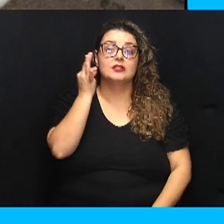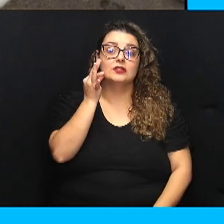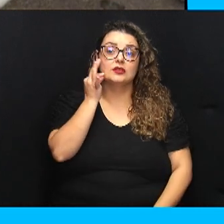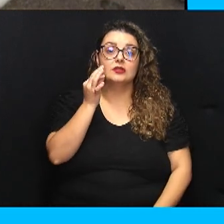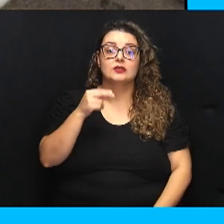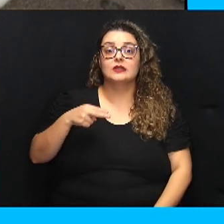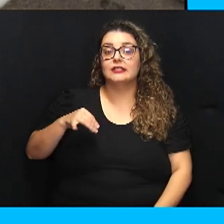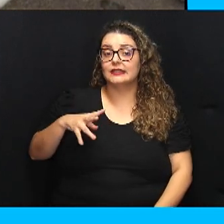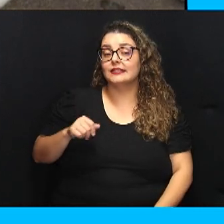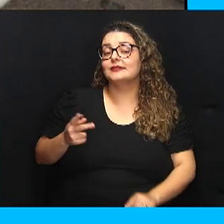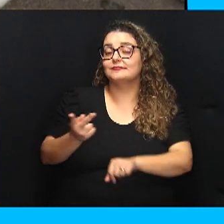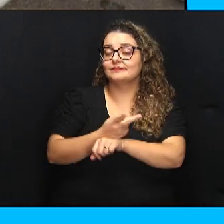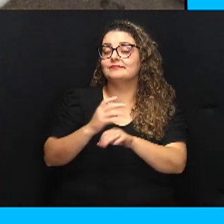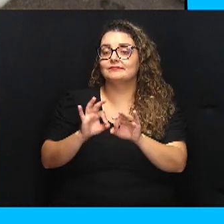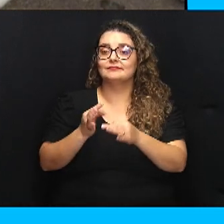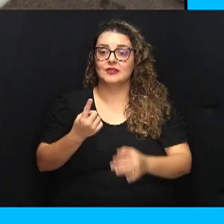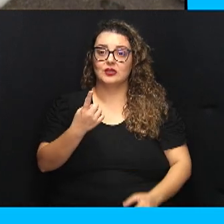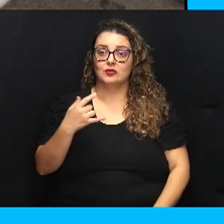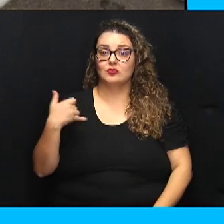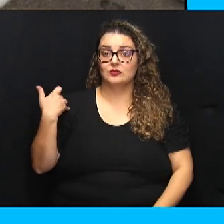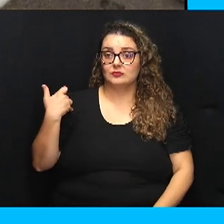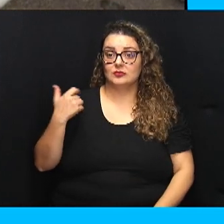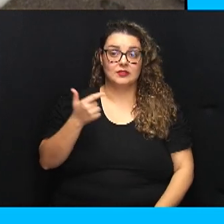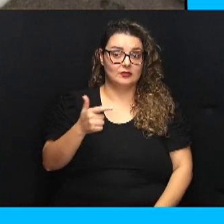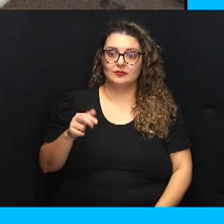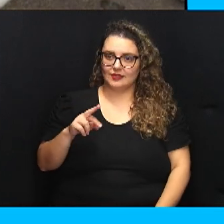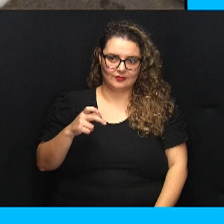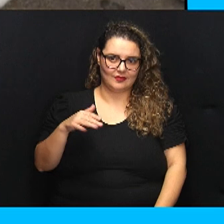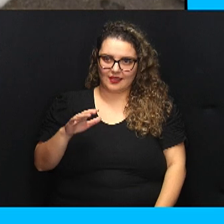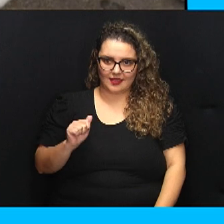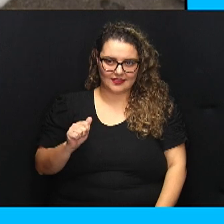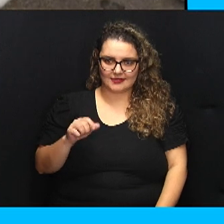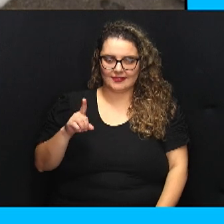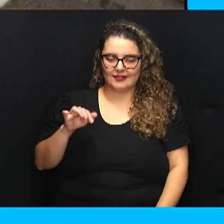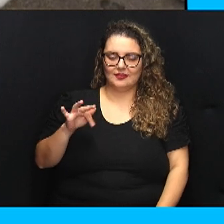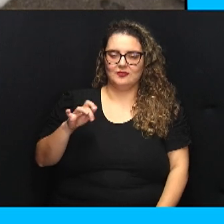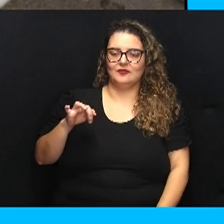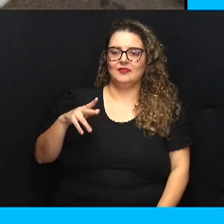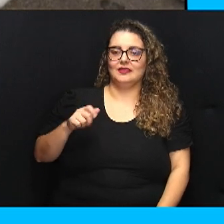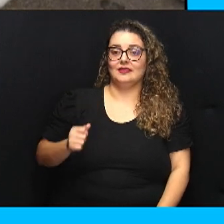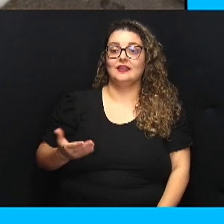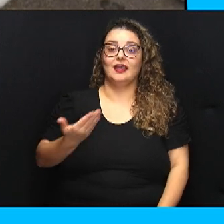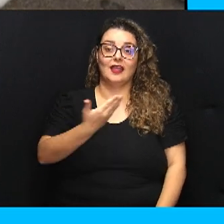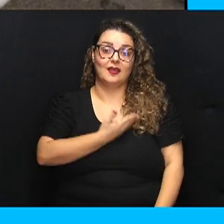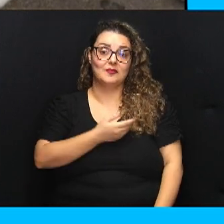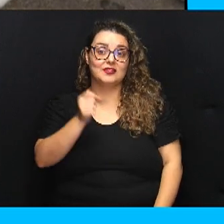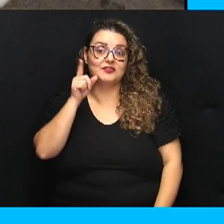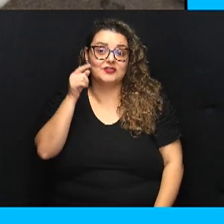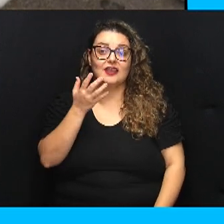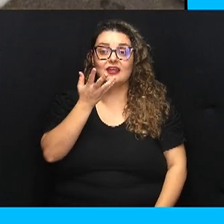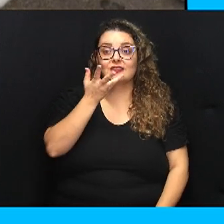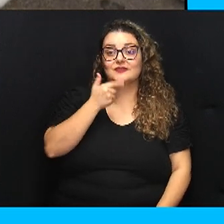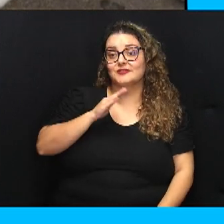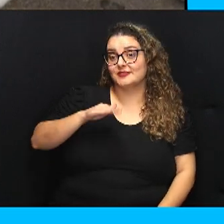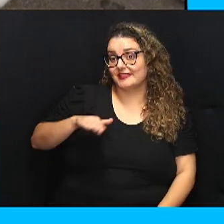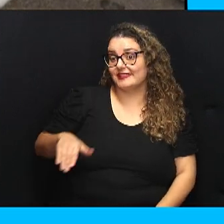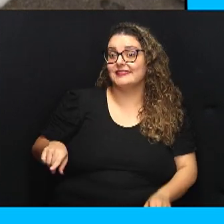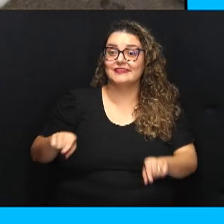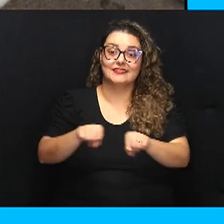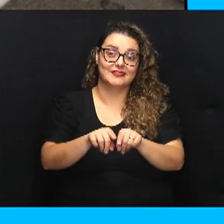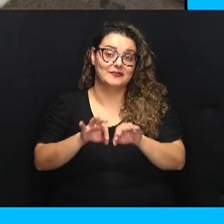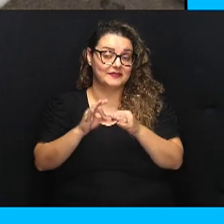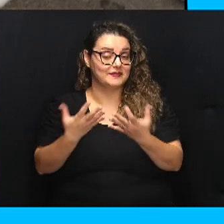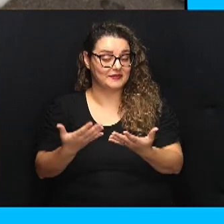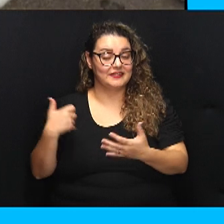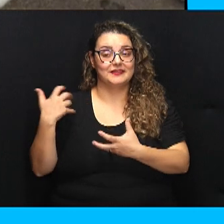uma família. De 1 ano, sem raça definida, ela é amiga de gatos, cães e crianças. Quer saber como ser